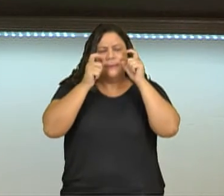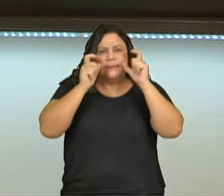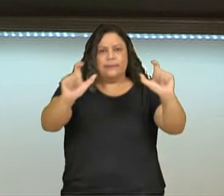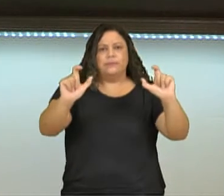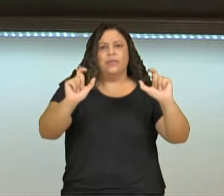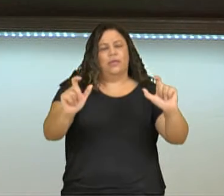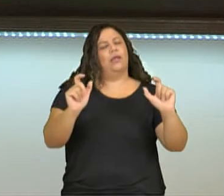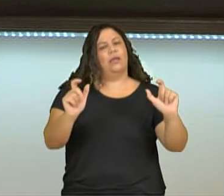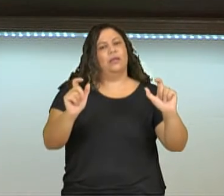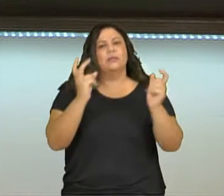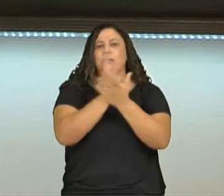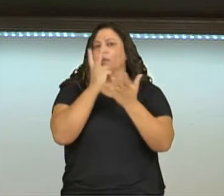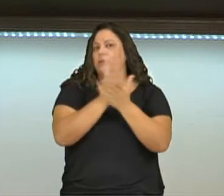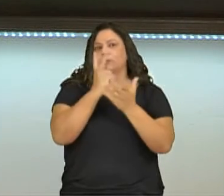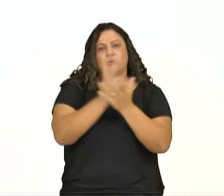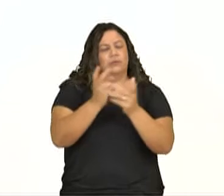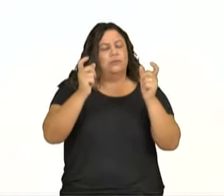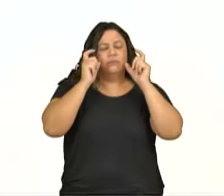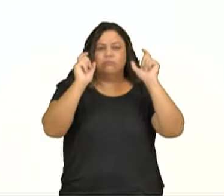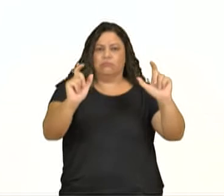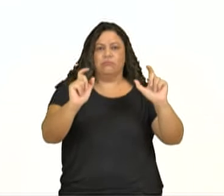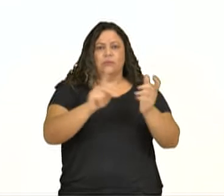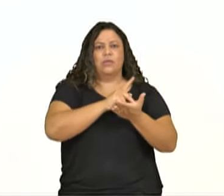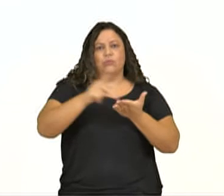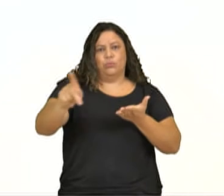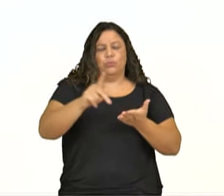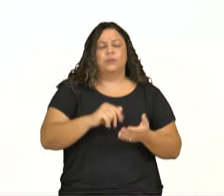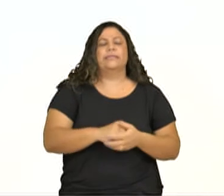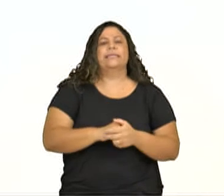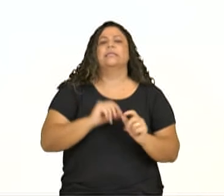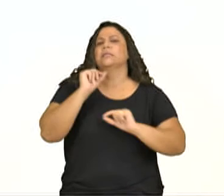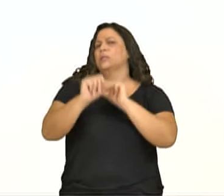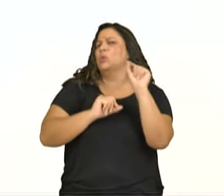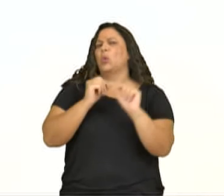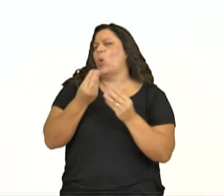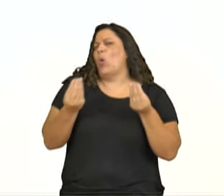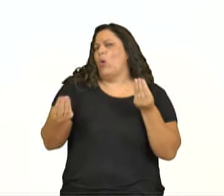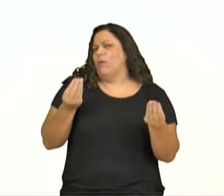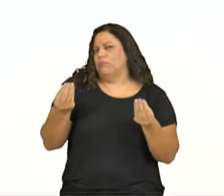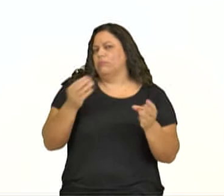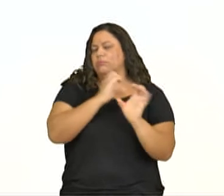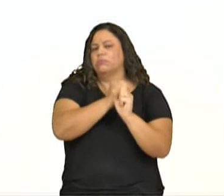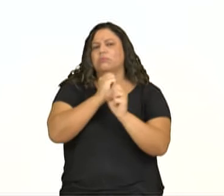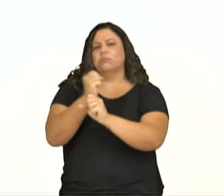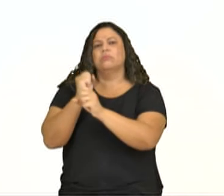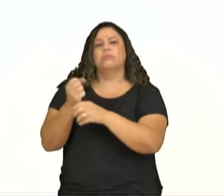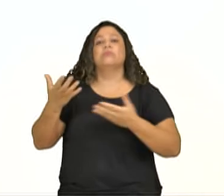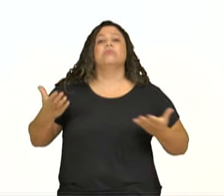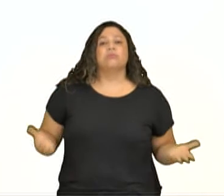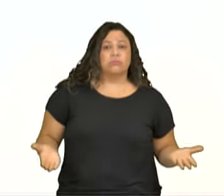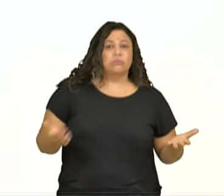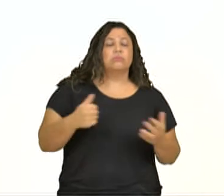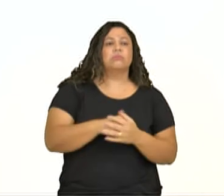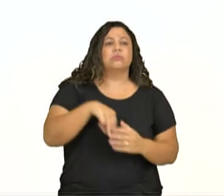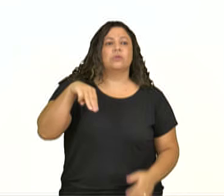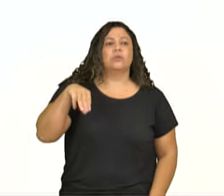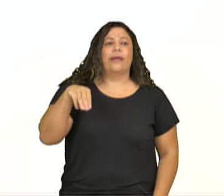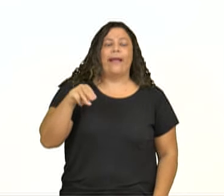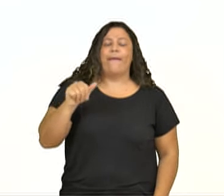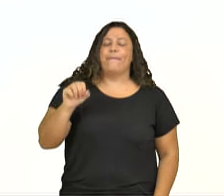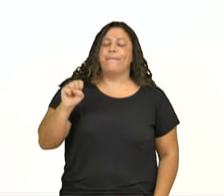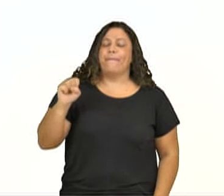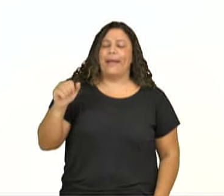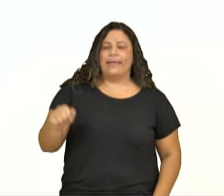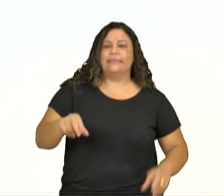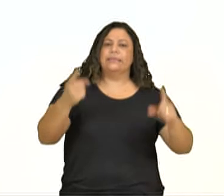a como é a questão da pureza. Como é que a gente faz o cálculo da pureza? Então, a massa, eu tenho uma regra